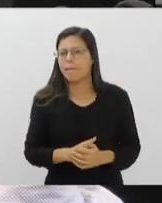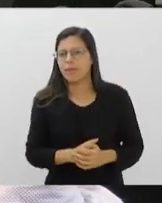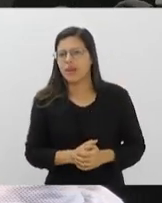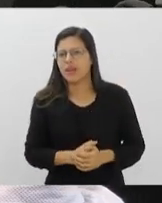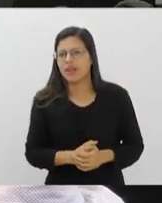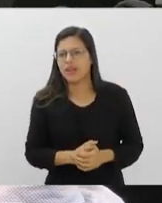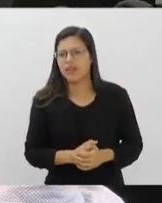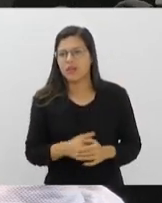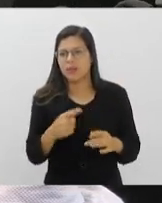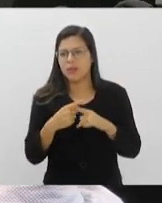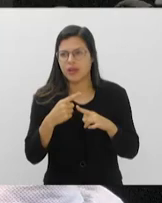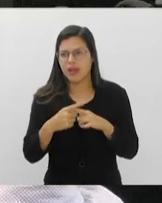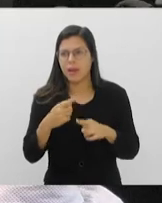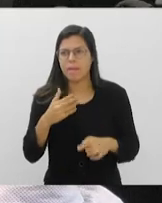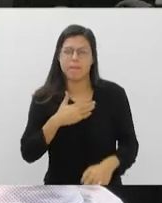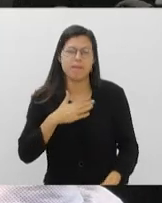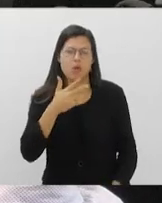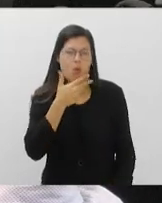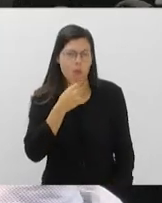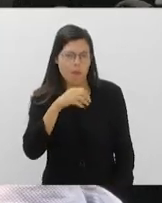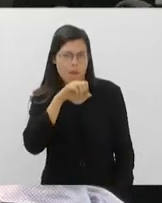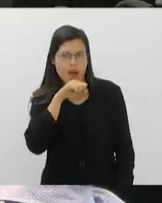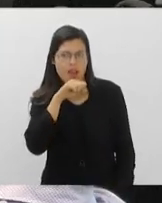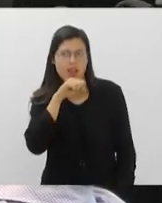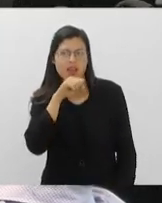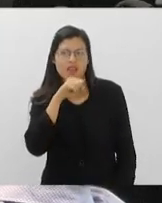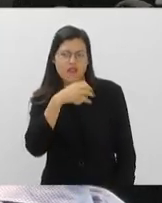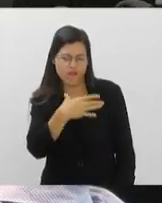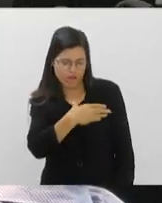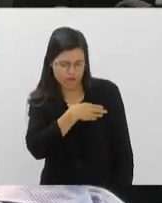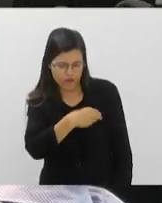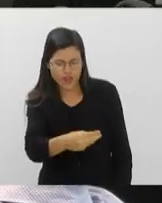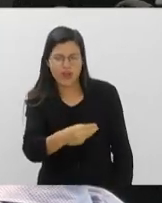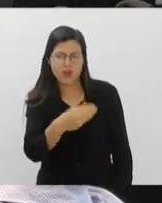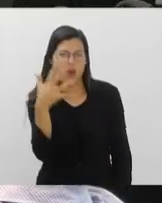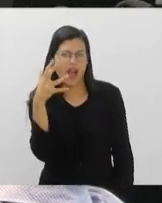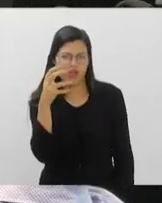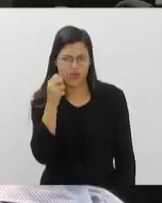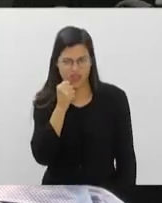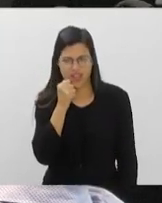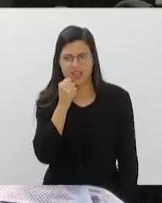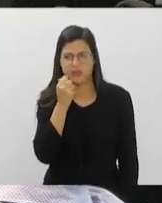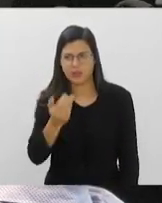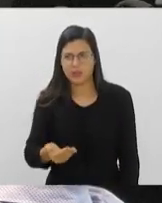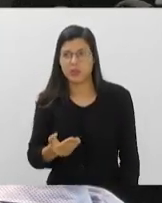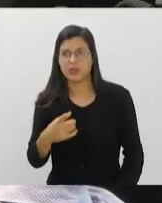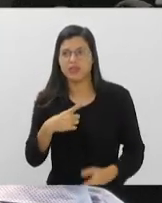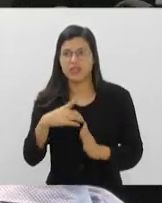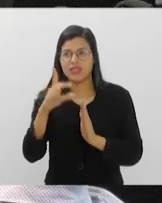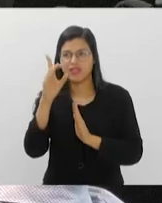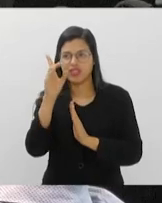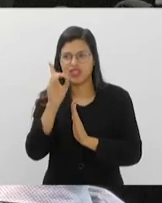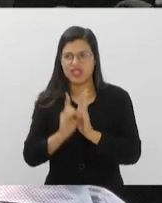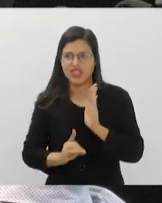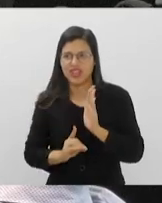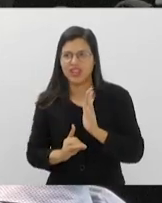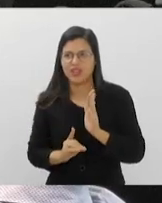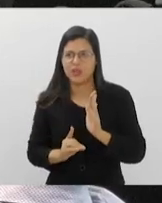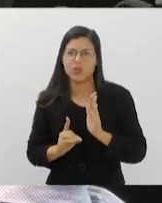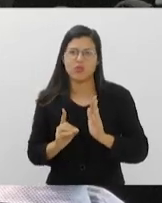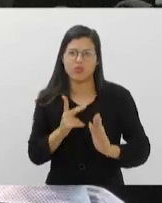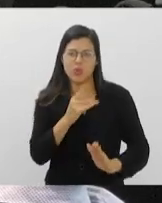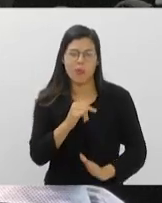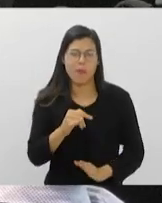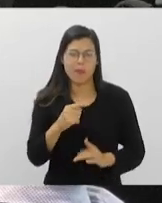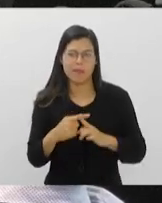sangue porque meu pai foi pai filho por adoção né então eu vim de eu eu tive direito de um pai porque alguém